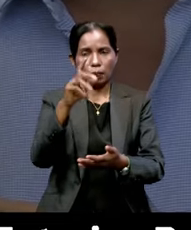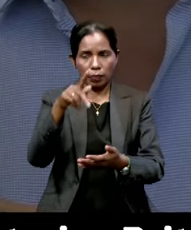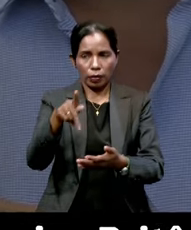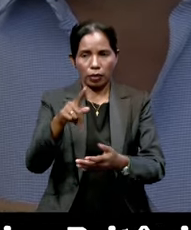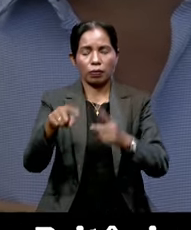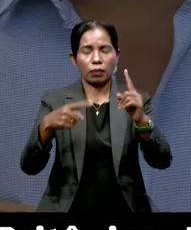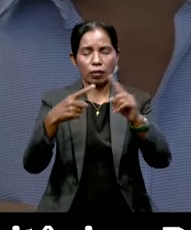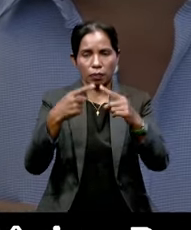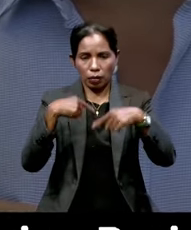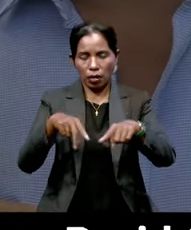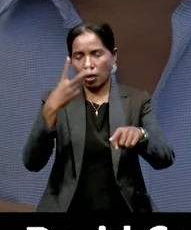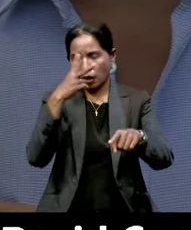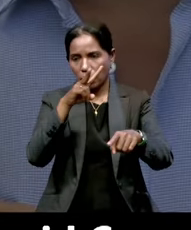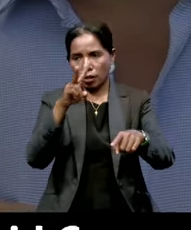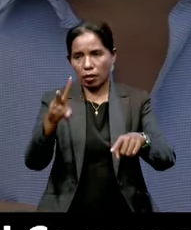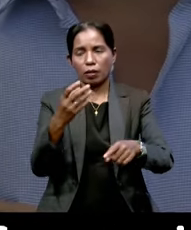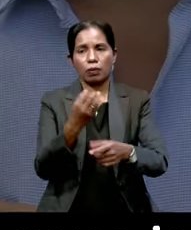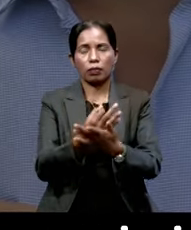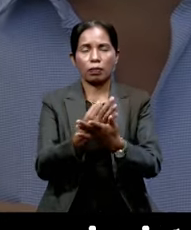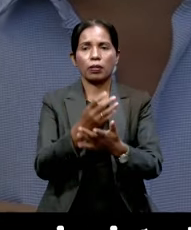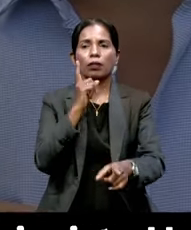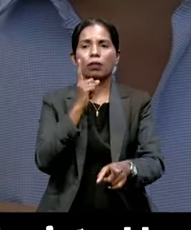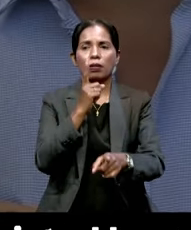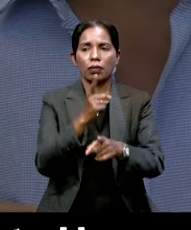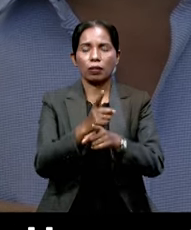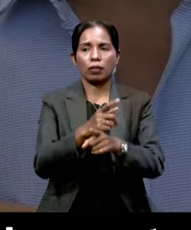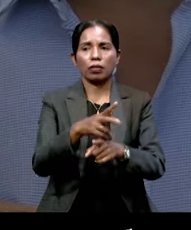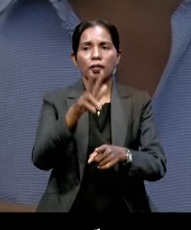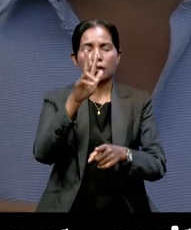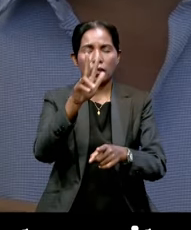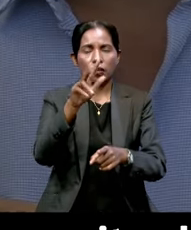ir a baterenu, harekata, orçamento lulos, maca,